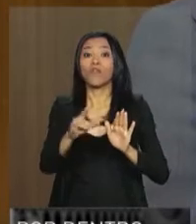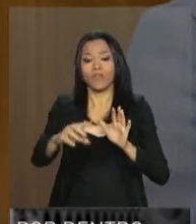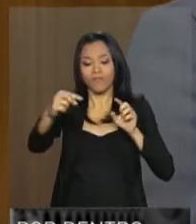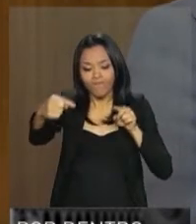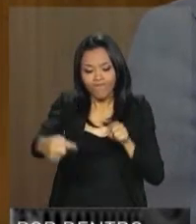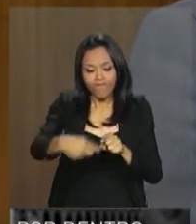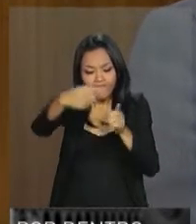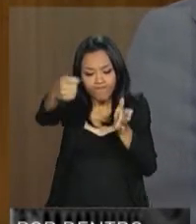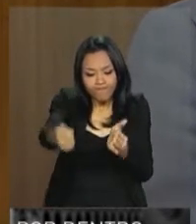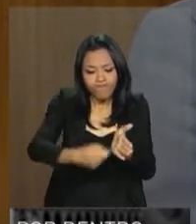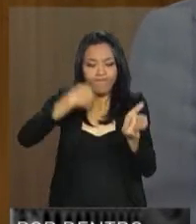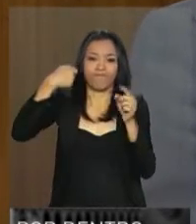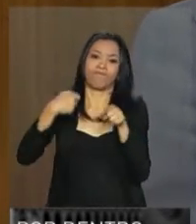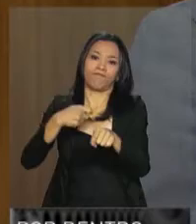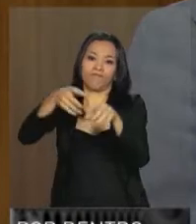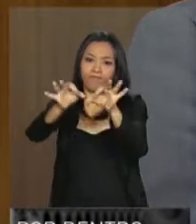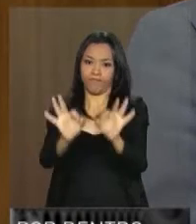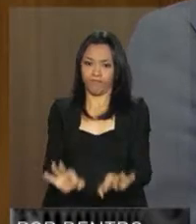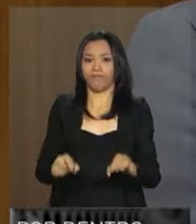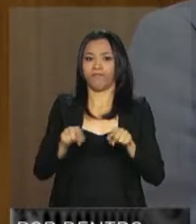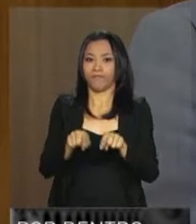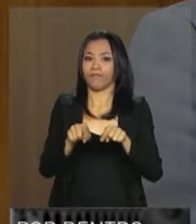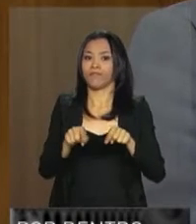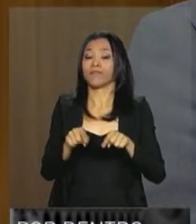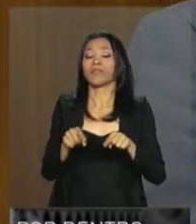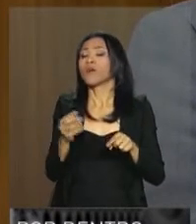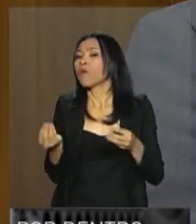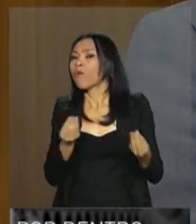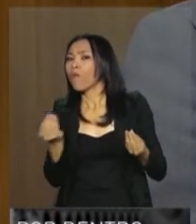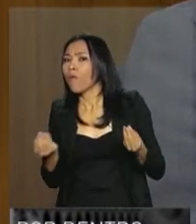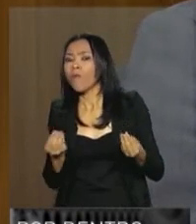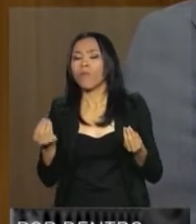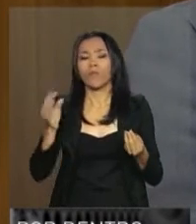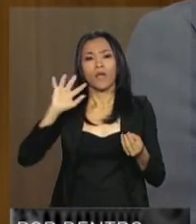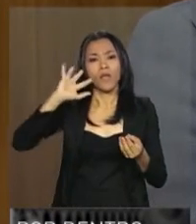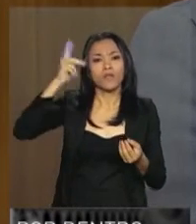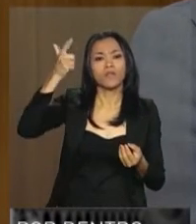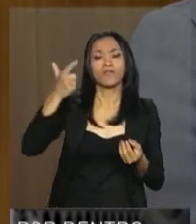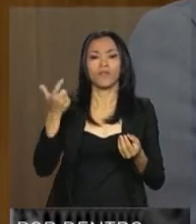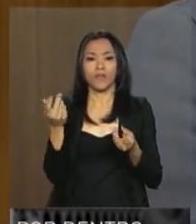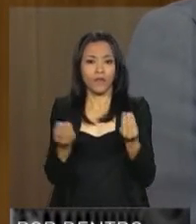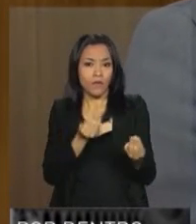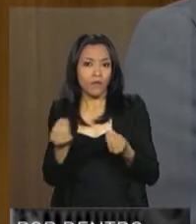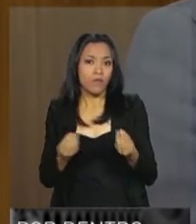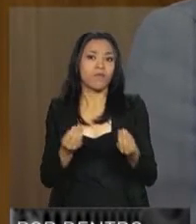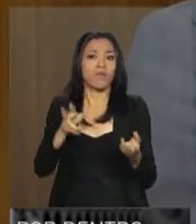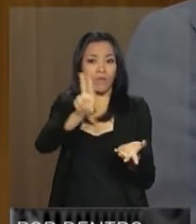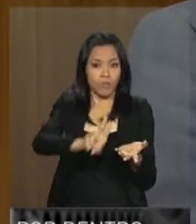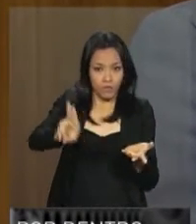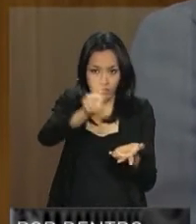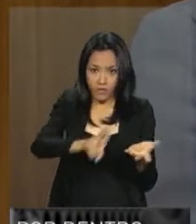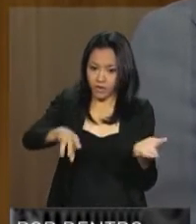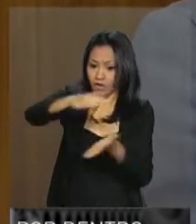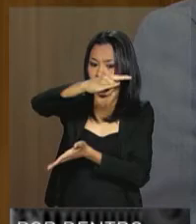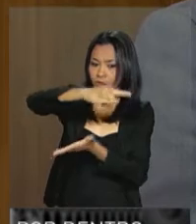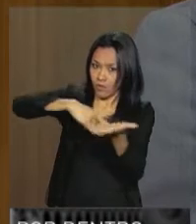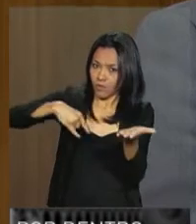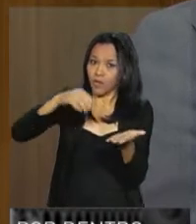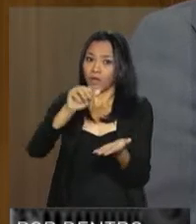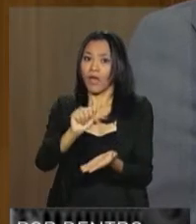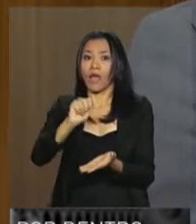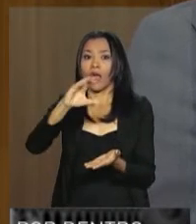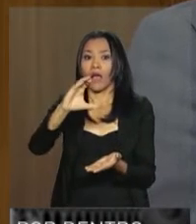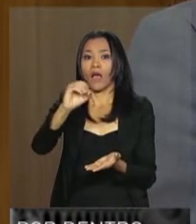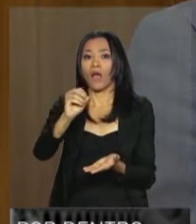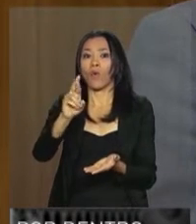dando indicativos em que situações os acordos coletivos de trabalho poderão deliberar ou não se os acordos